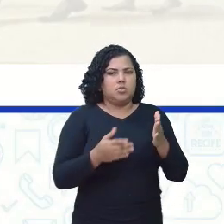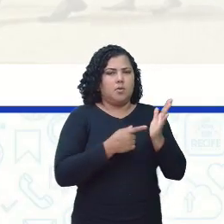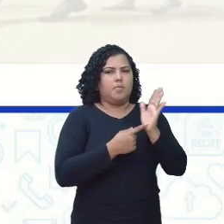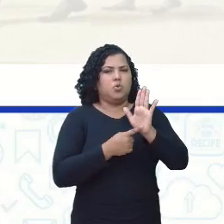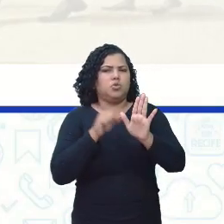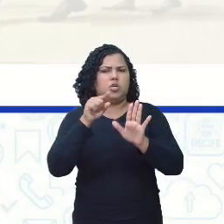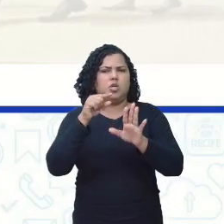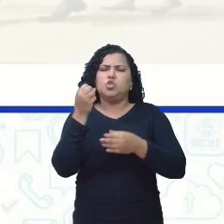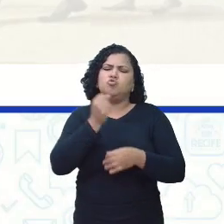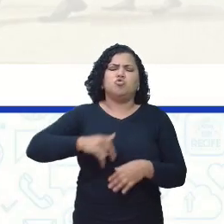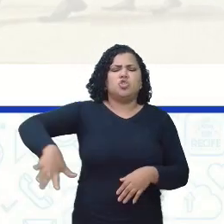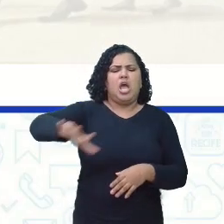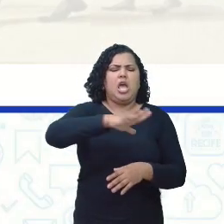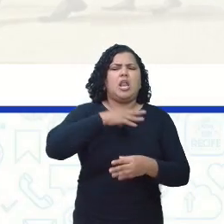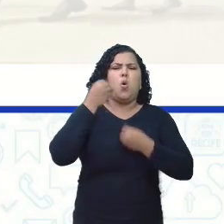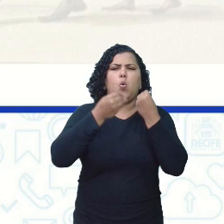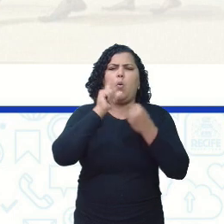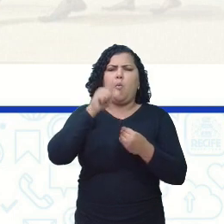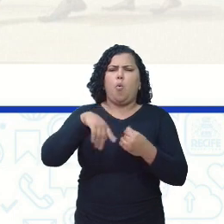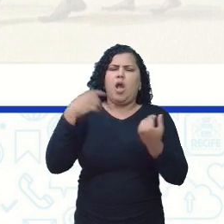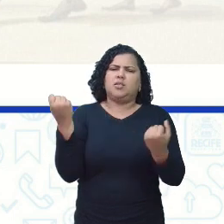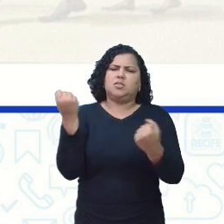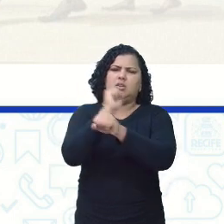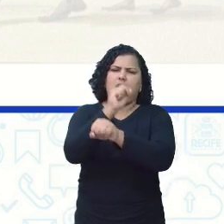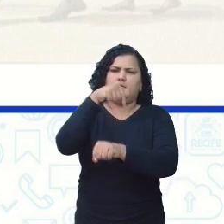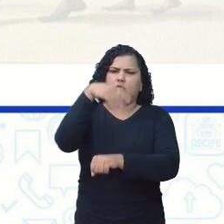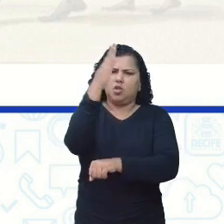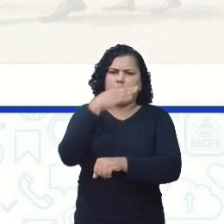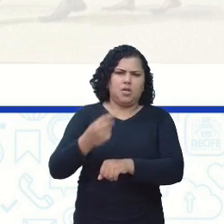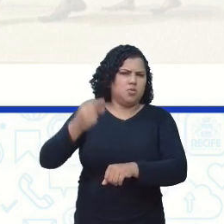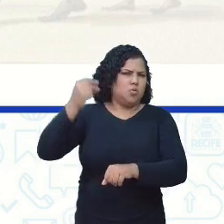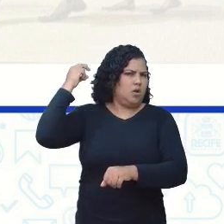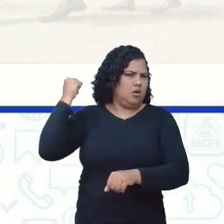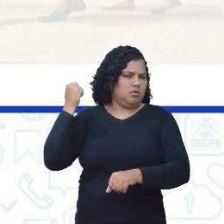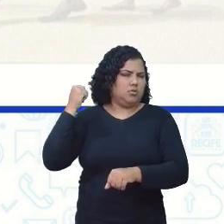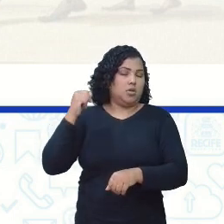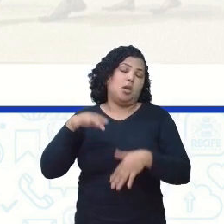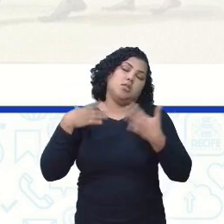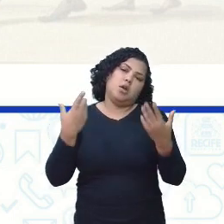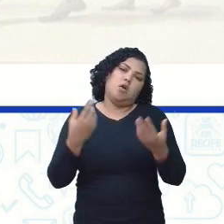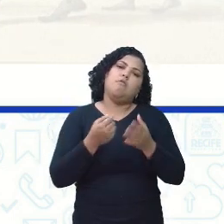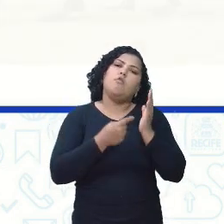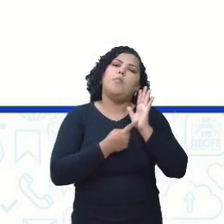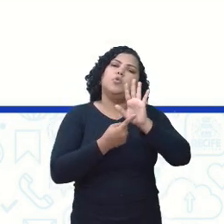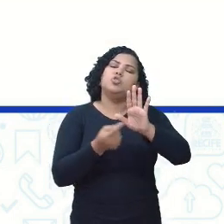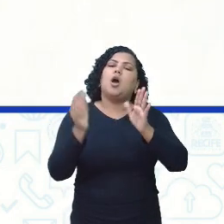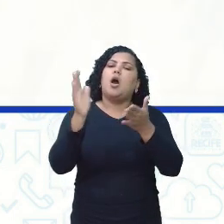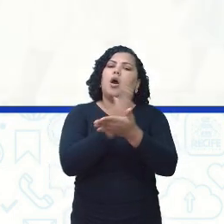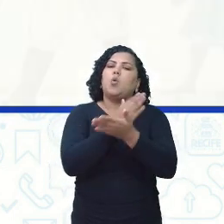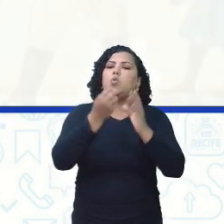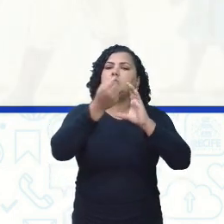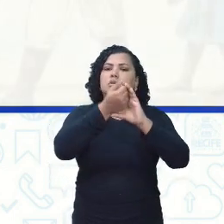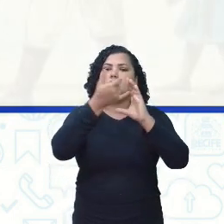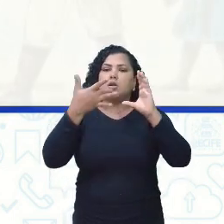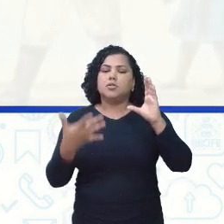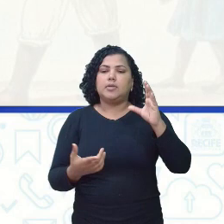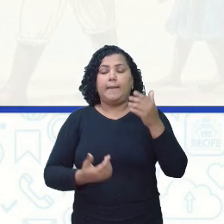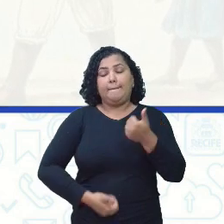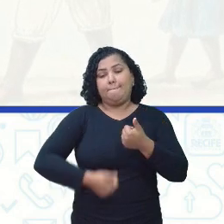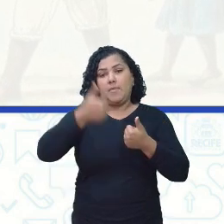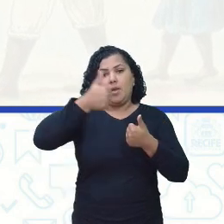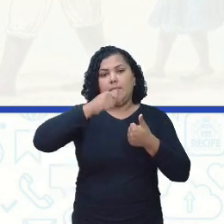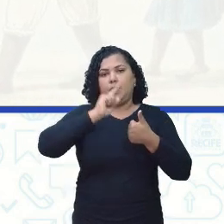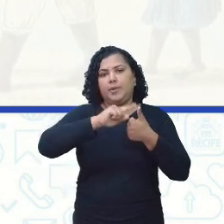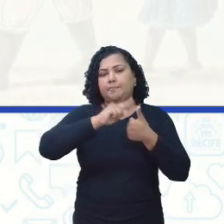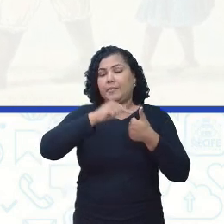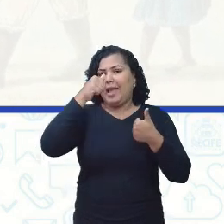era a escravidão no Brasil. Então vou tentar mostrar para vocês algumas características dessa escravidão, tá bom? Então a primeira delas é o seguinte, no